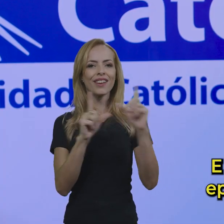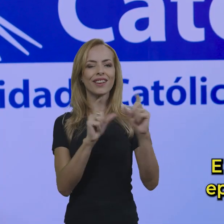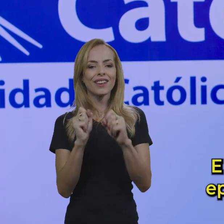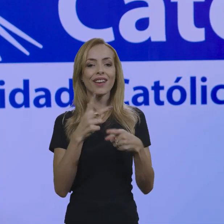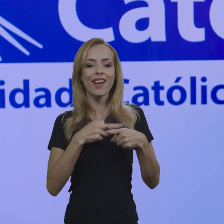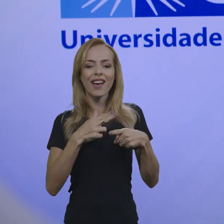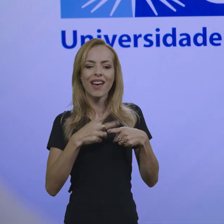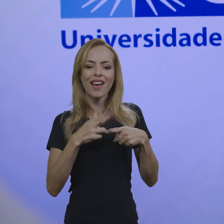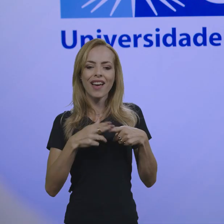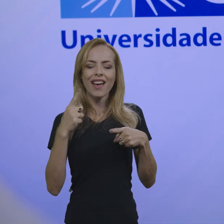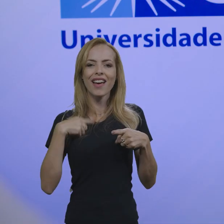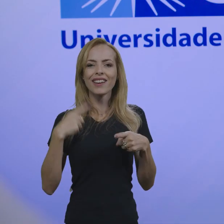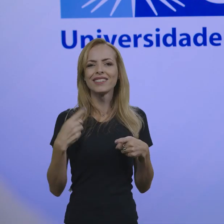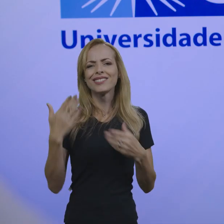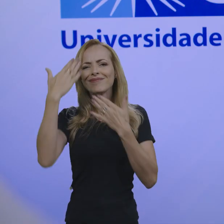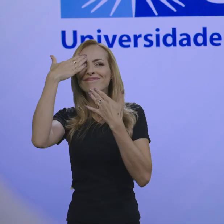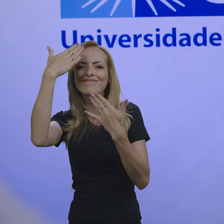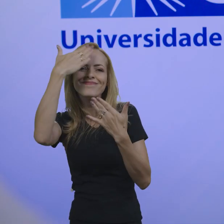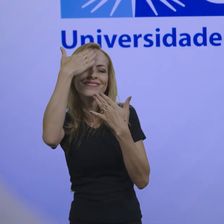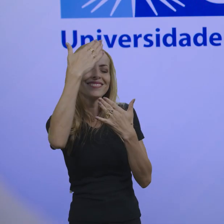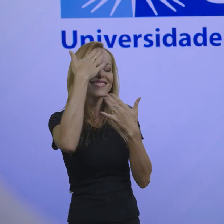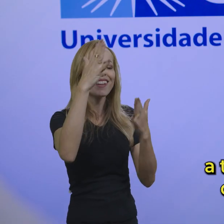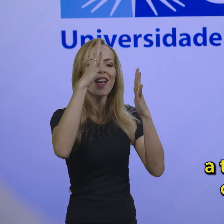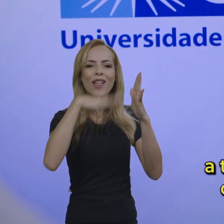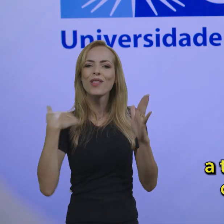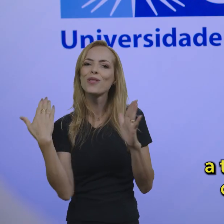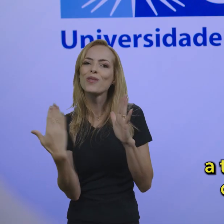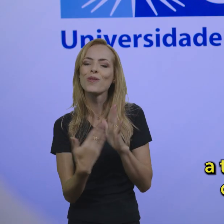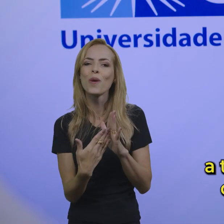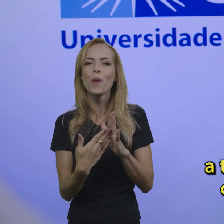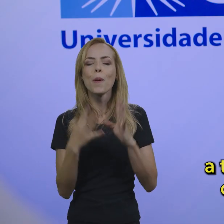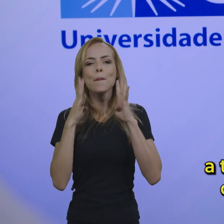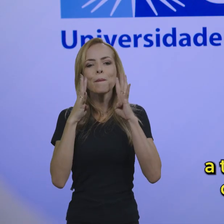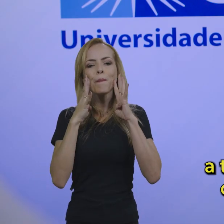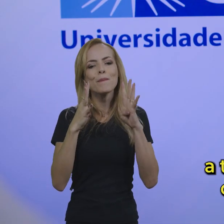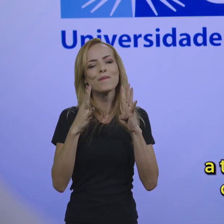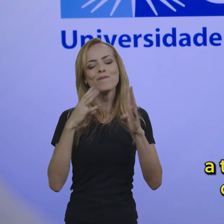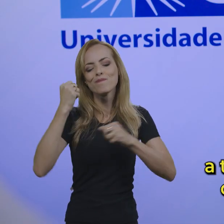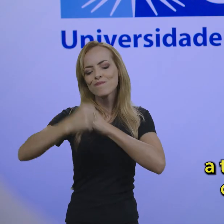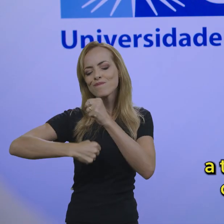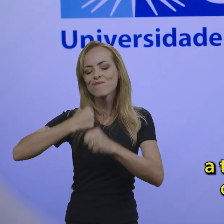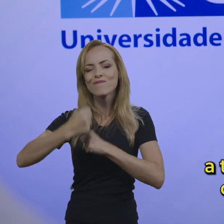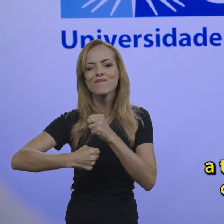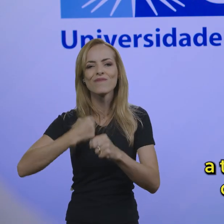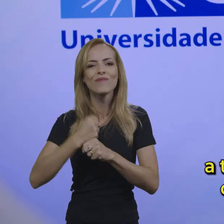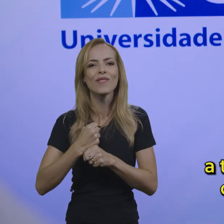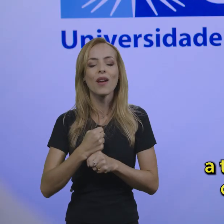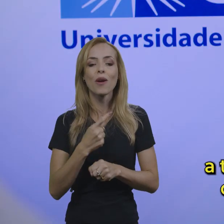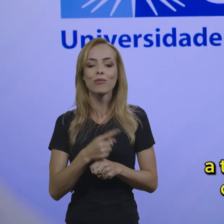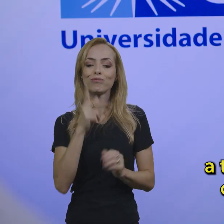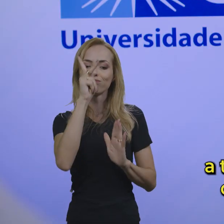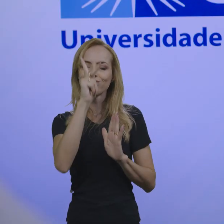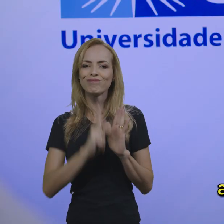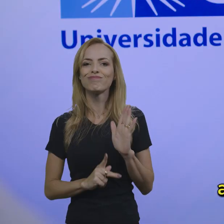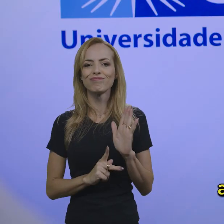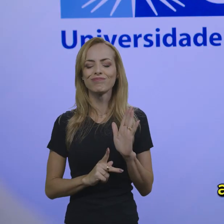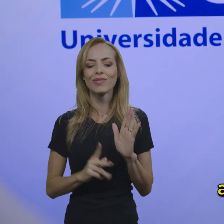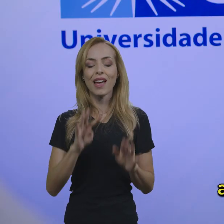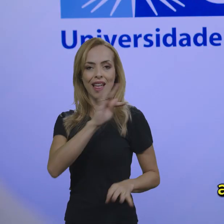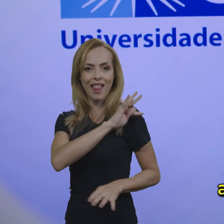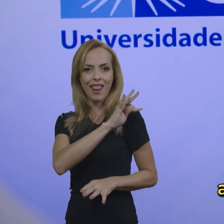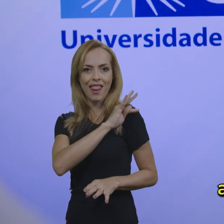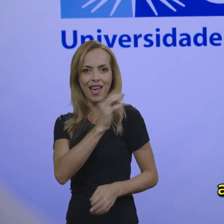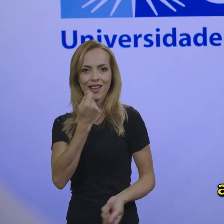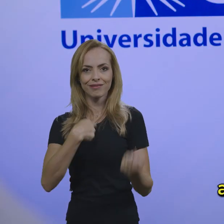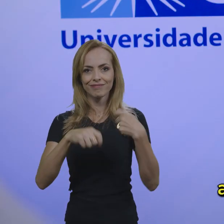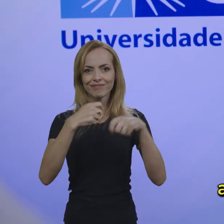nossa temporada. Quero deixar aqui um agradecimento especial a todos que foram essenciais na concretização desse projeto, desde os